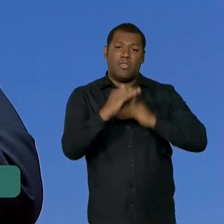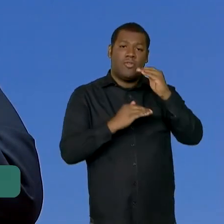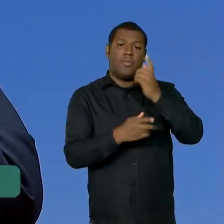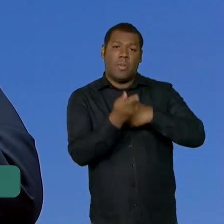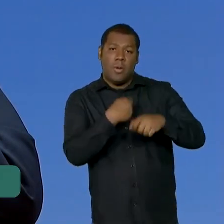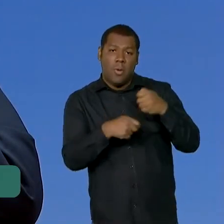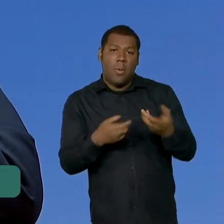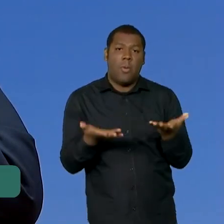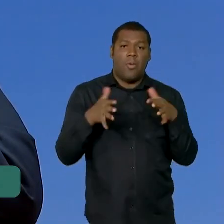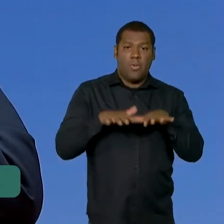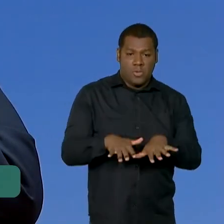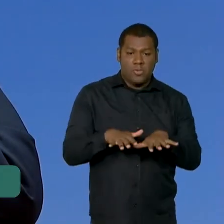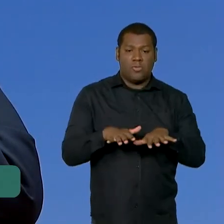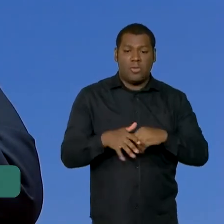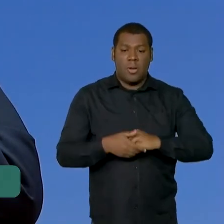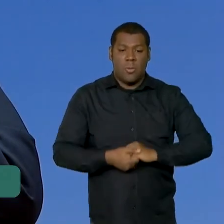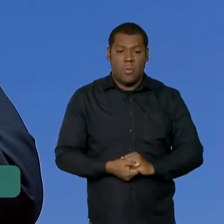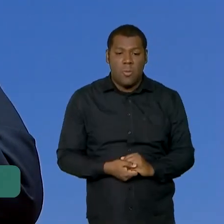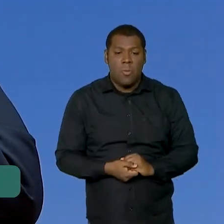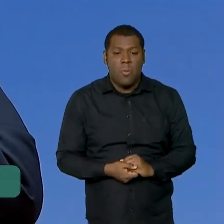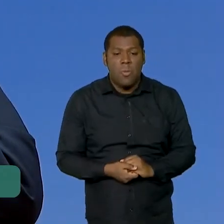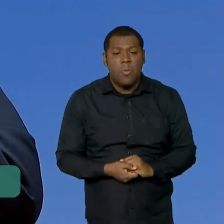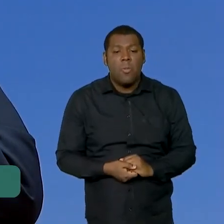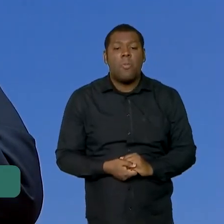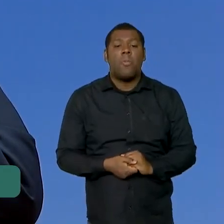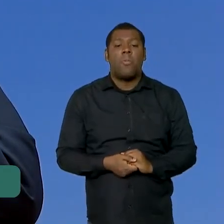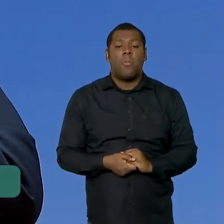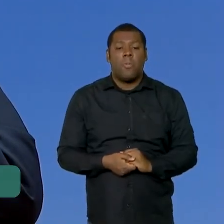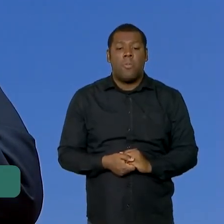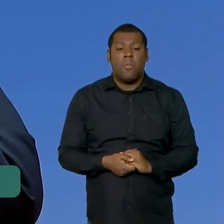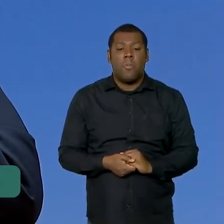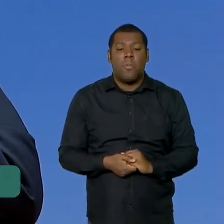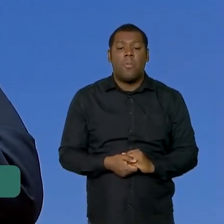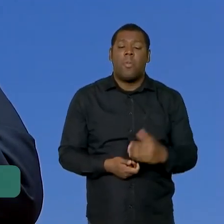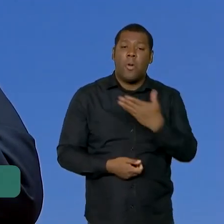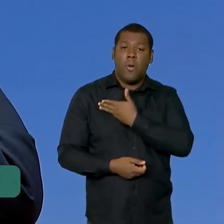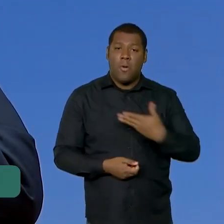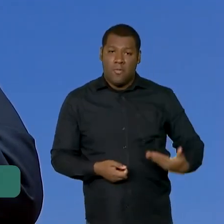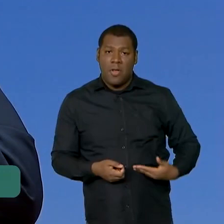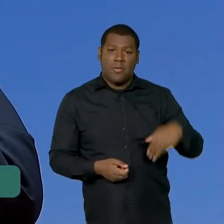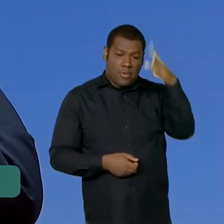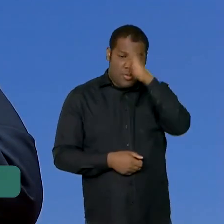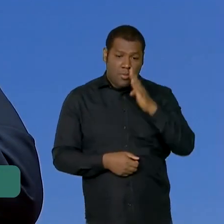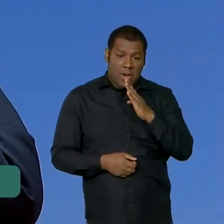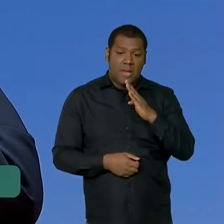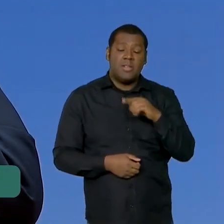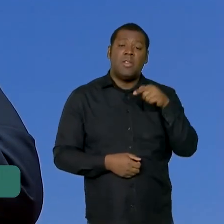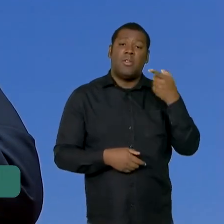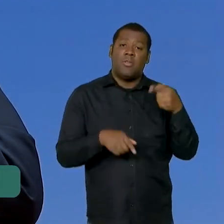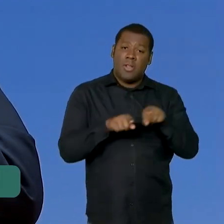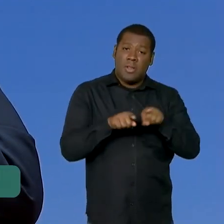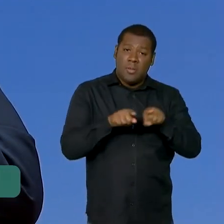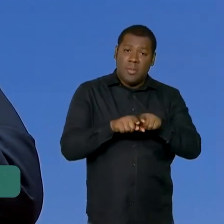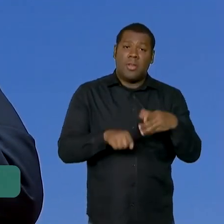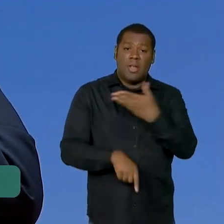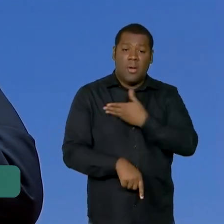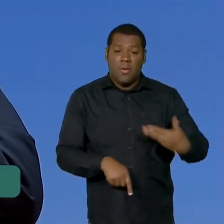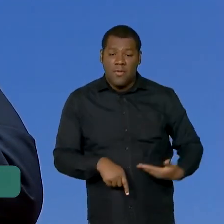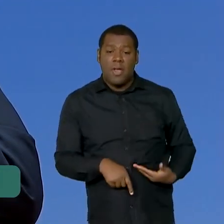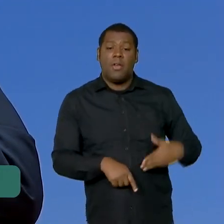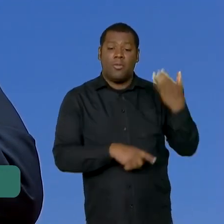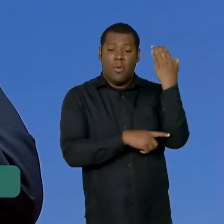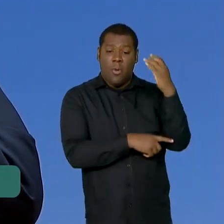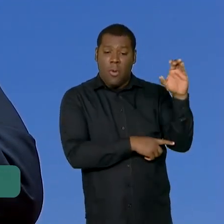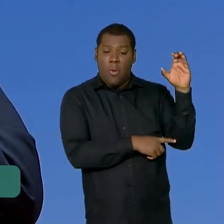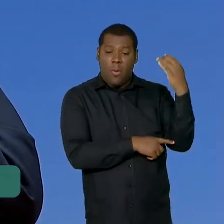inclusão social desses segmentos. Ao mesmo tempo, são dois governos que compartilham visões muito semelhantes no que se refere